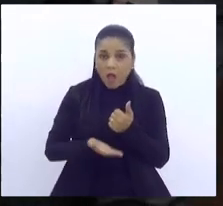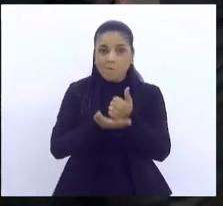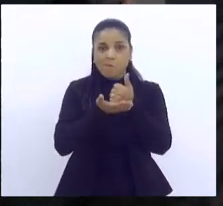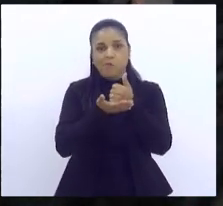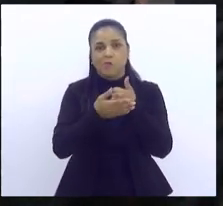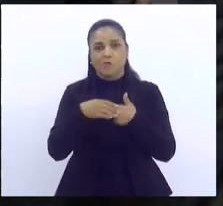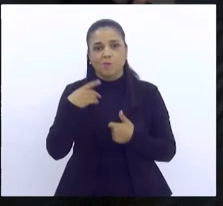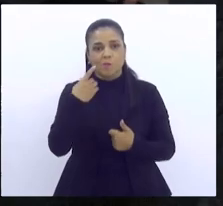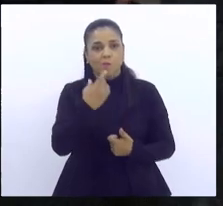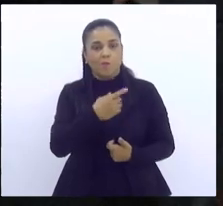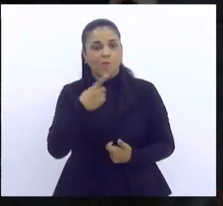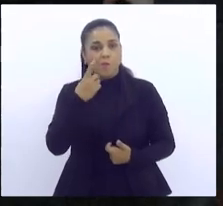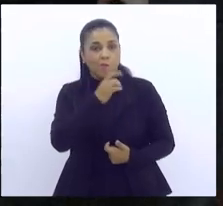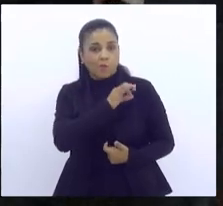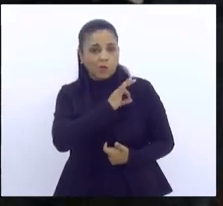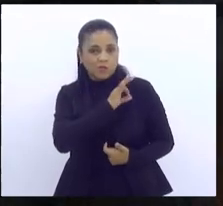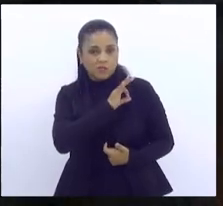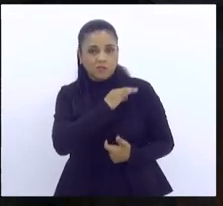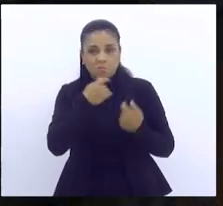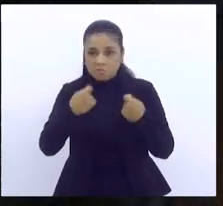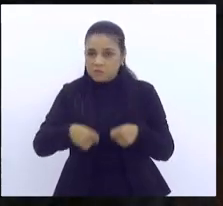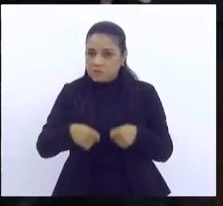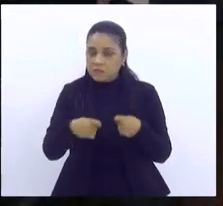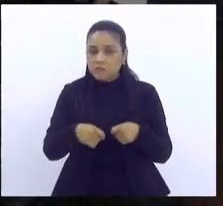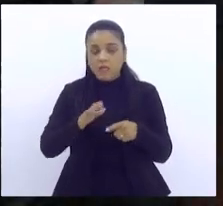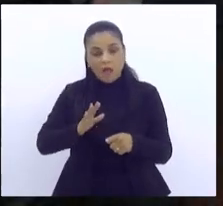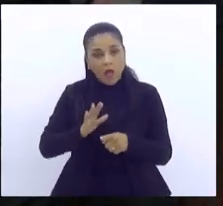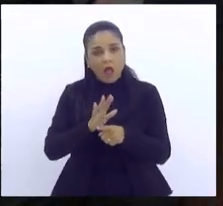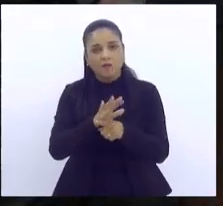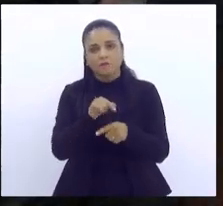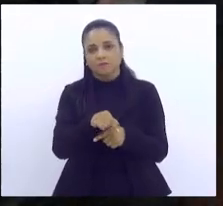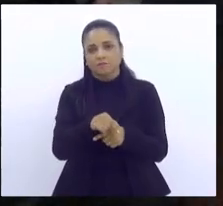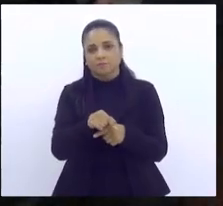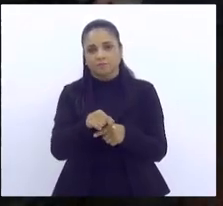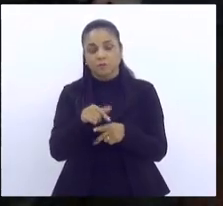polícia, ajudar a polícia. Porque o que nós vimos